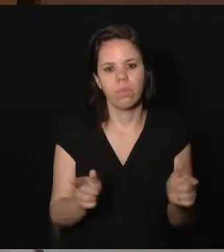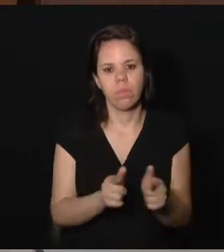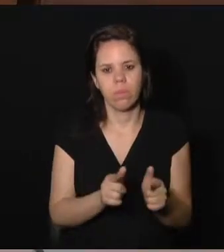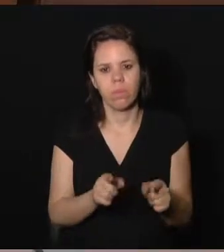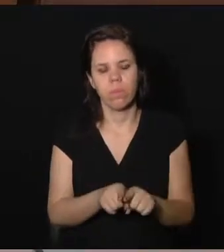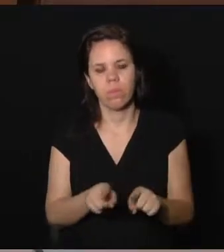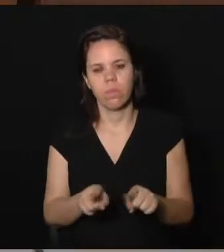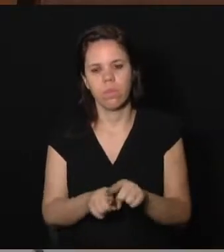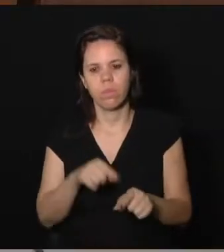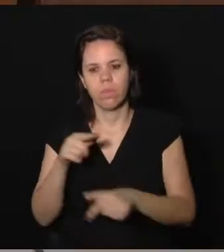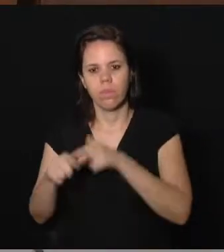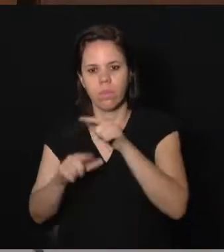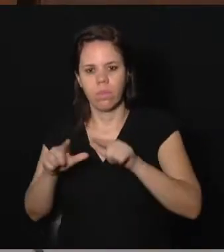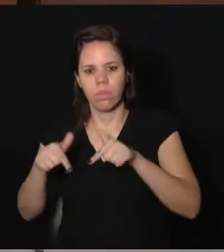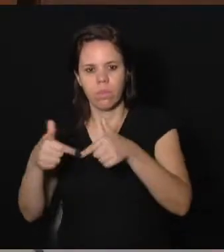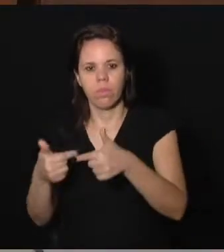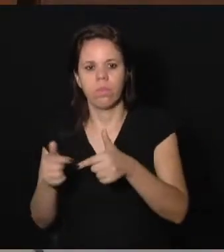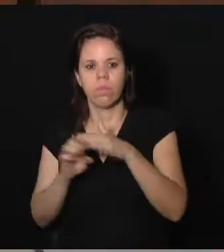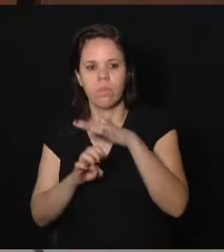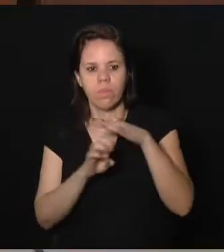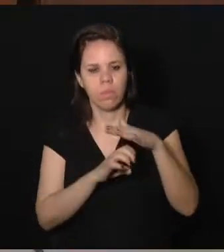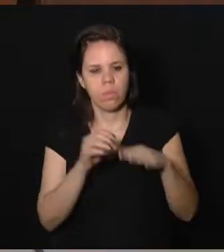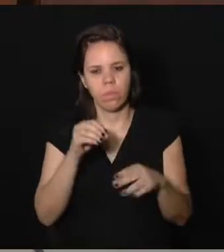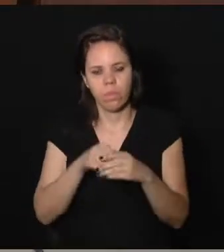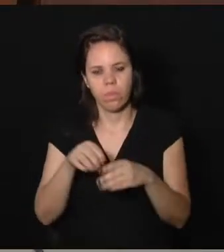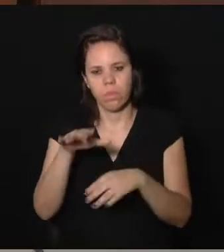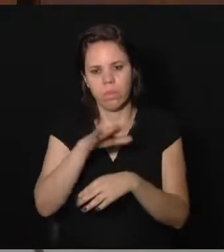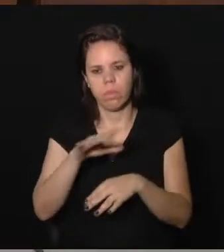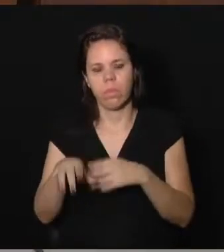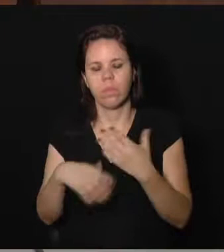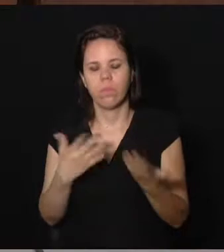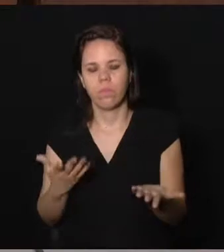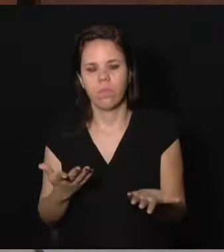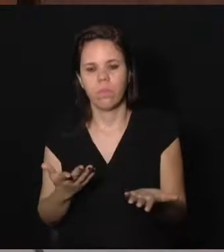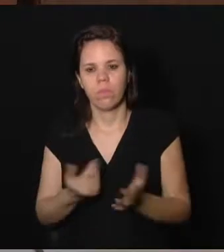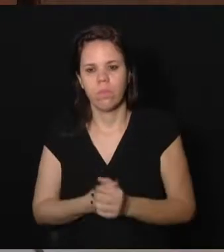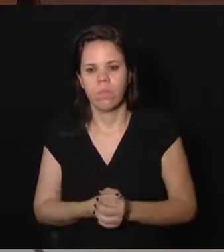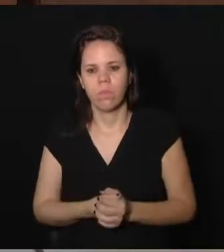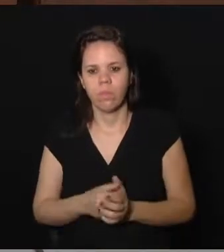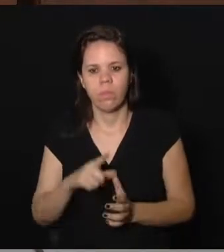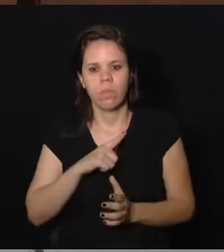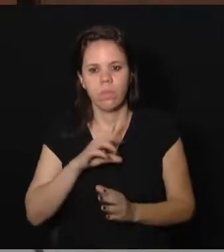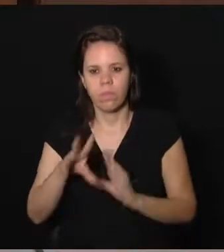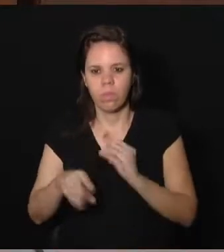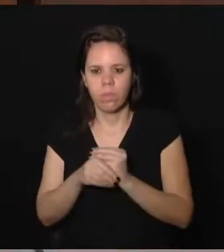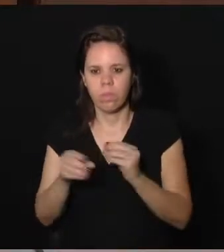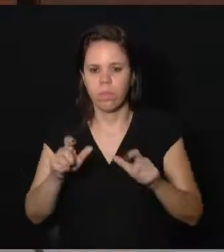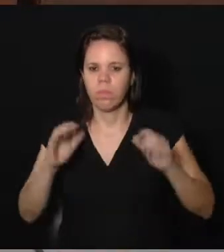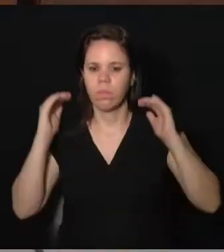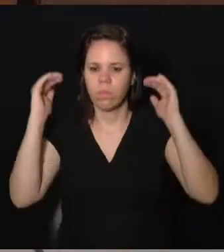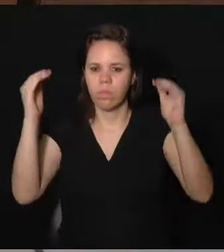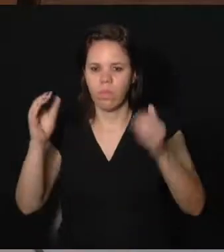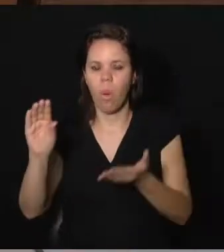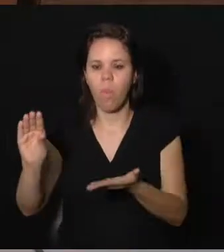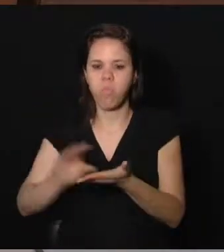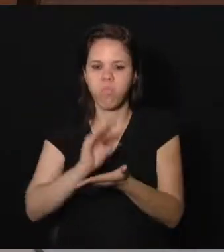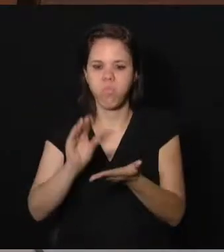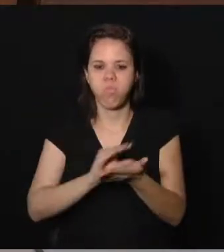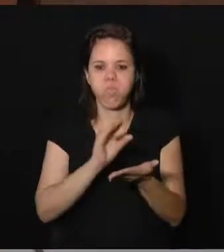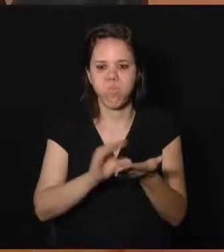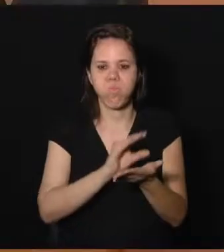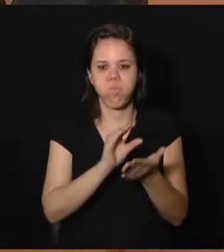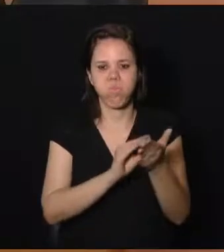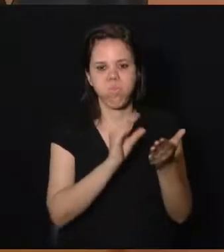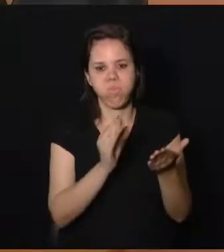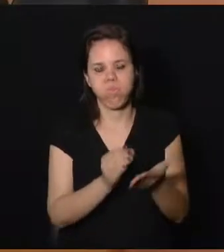no assessoramento das empresas dentro do comércio exterior, fatalmente nós teremos aí um incremento maior aí de arrecadação, inclusive por parte